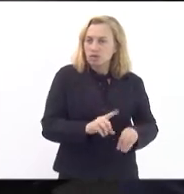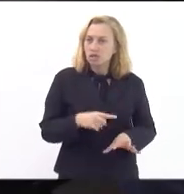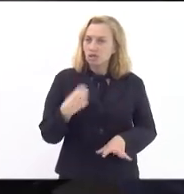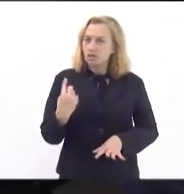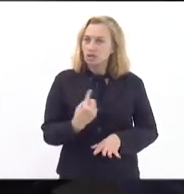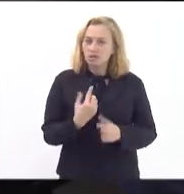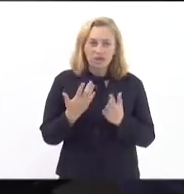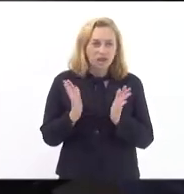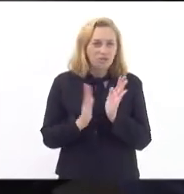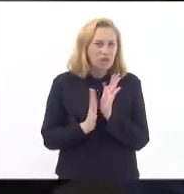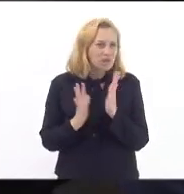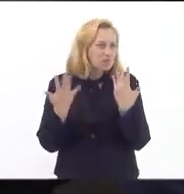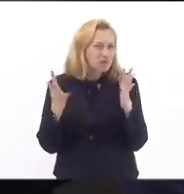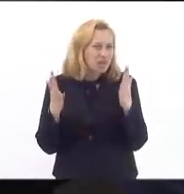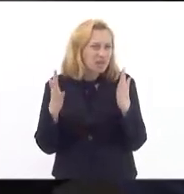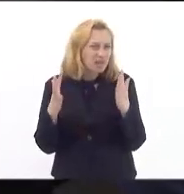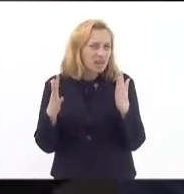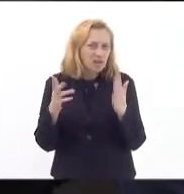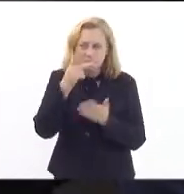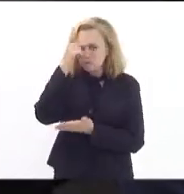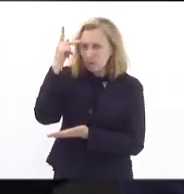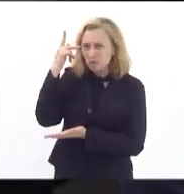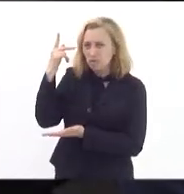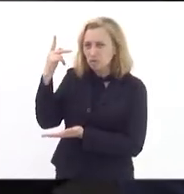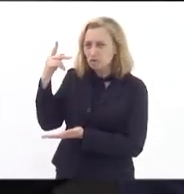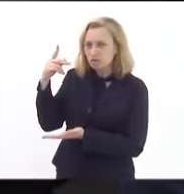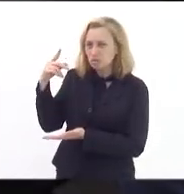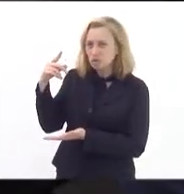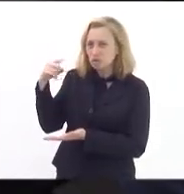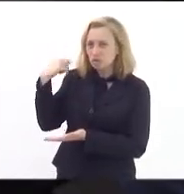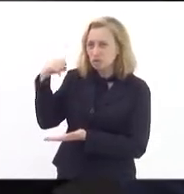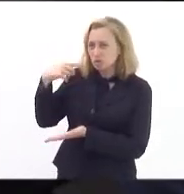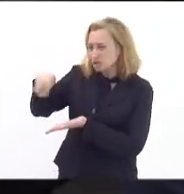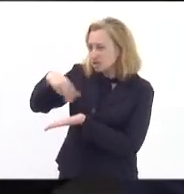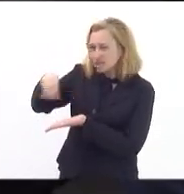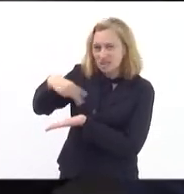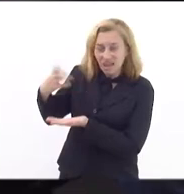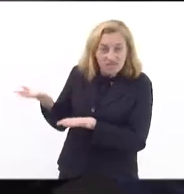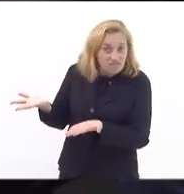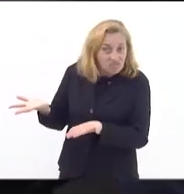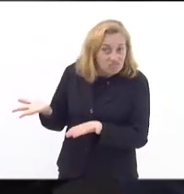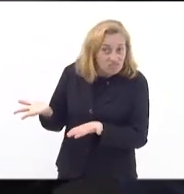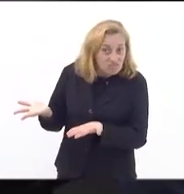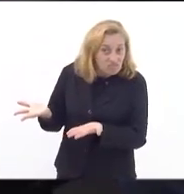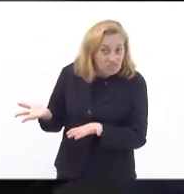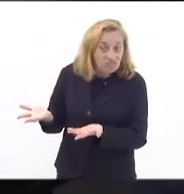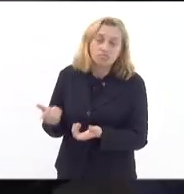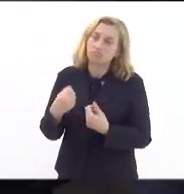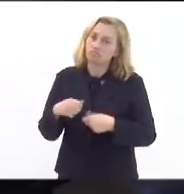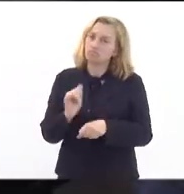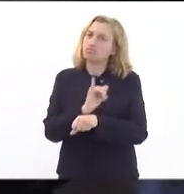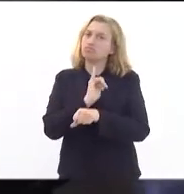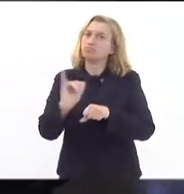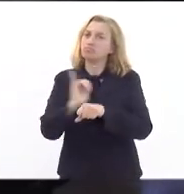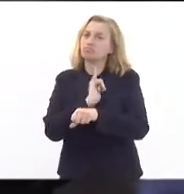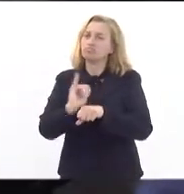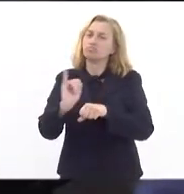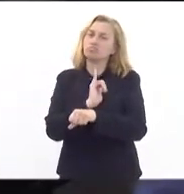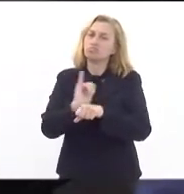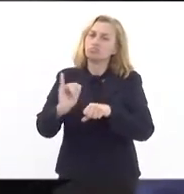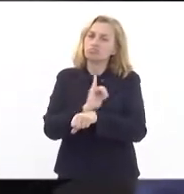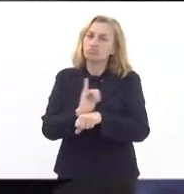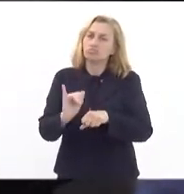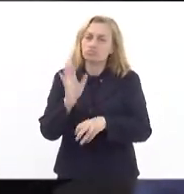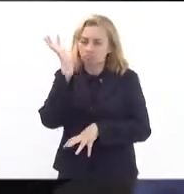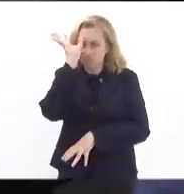ficar batendo palma para maluco dançar como dizer de um baixo Popular então só de uma estratégia Porque isto